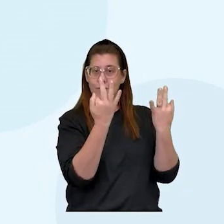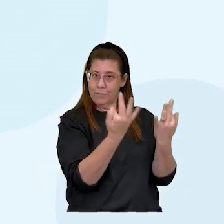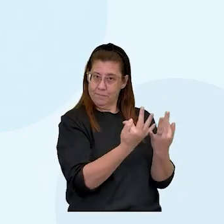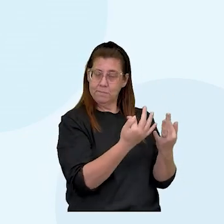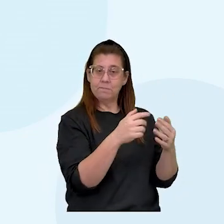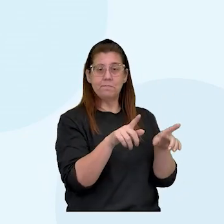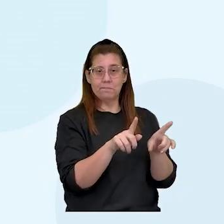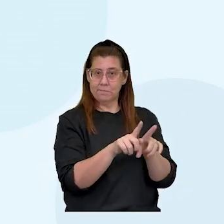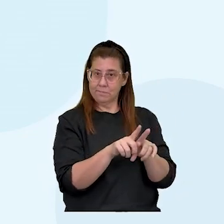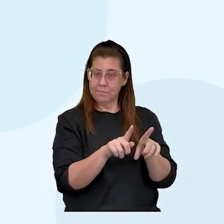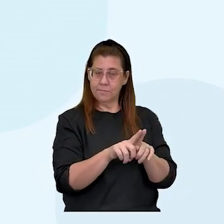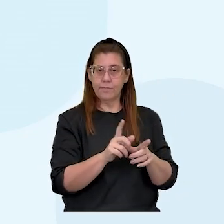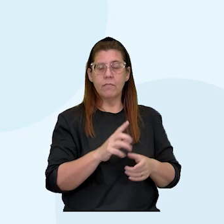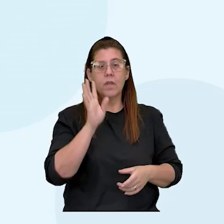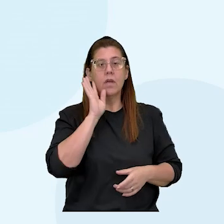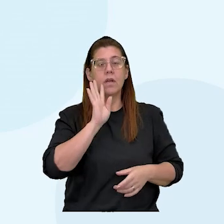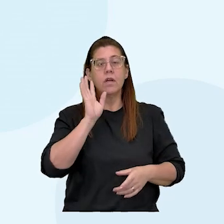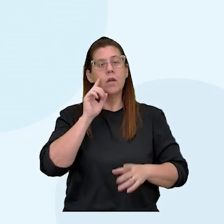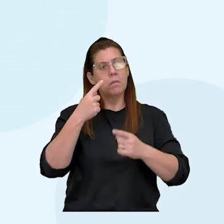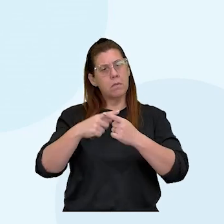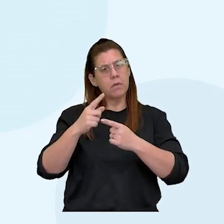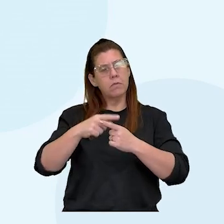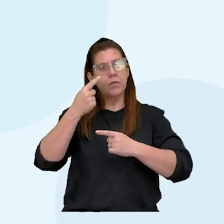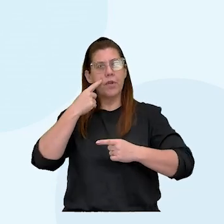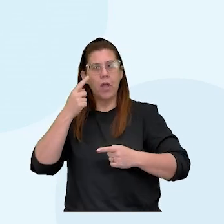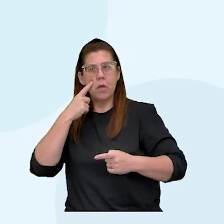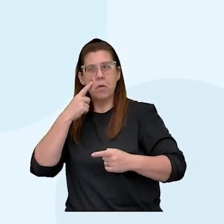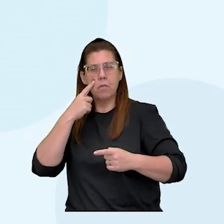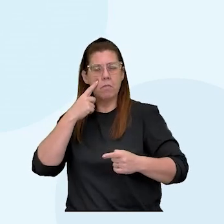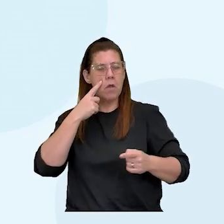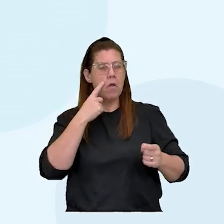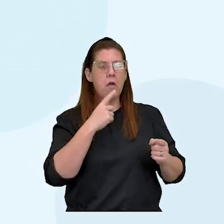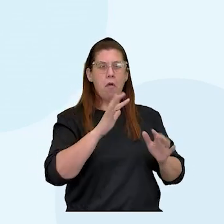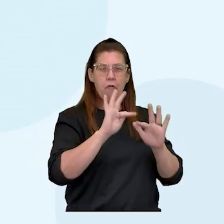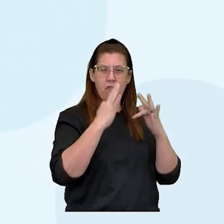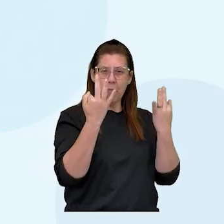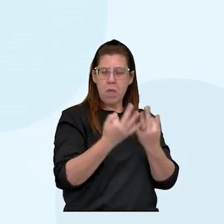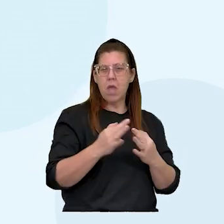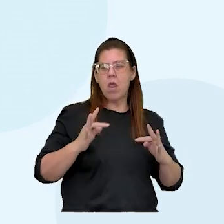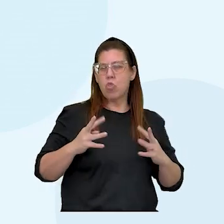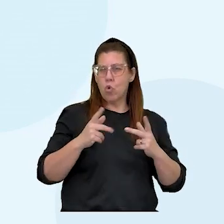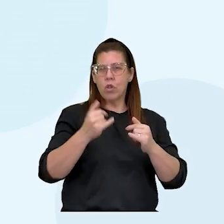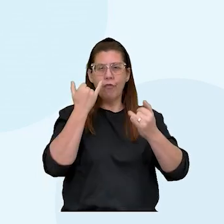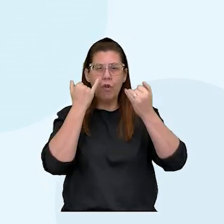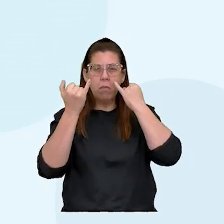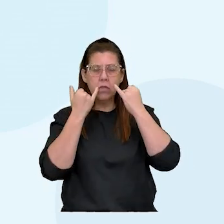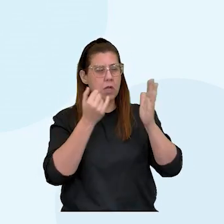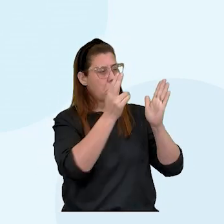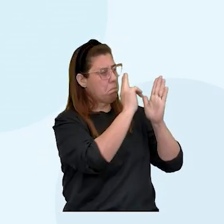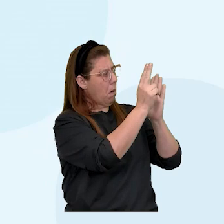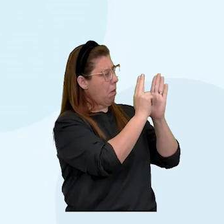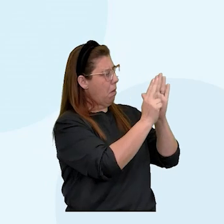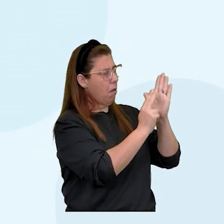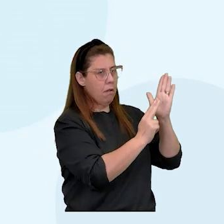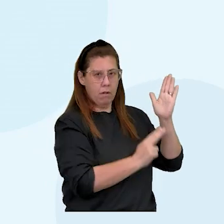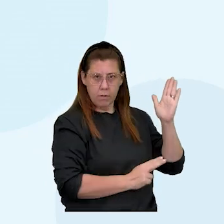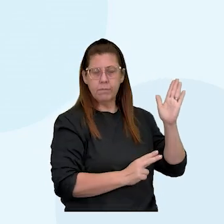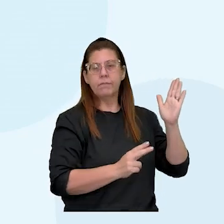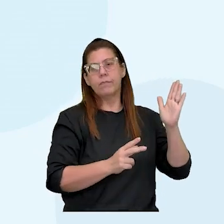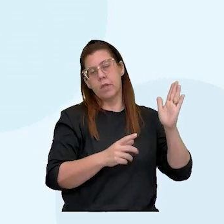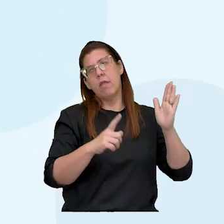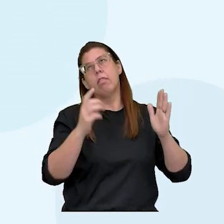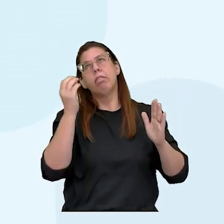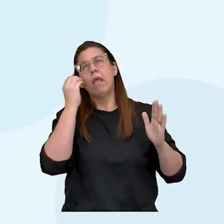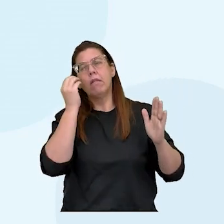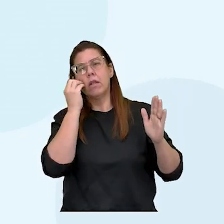família, né? Então é legal assim você pegar, você vai lá, escreve sobre você, sobre a sua família e tal. E aí você tenta escrever também